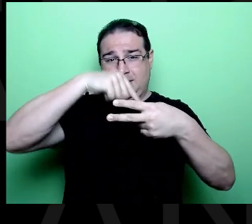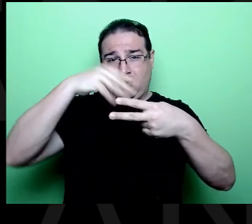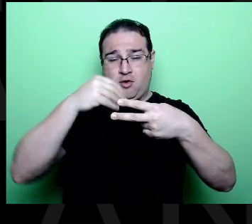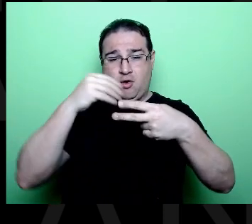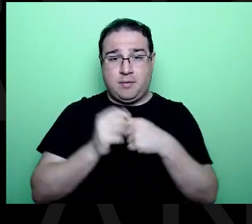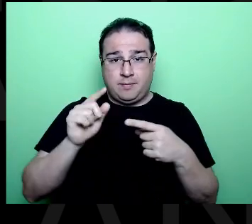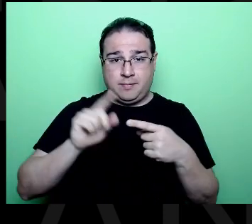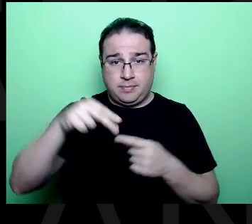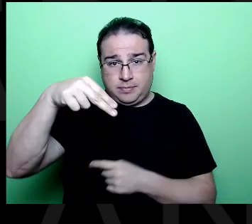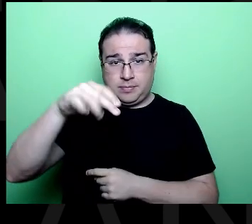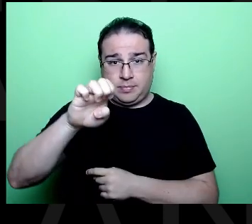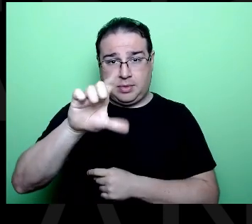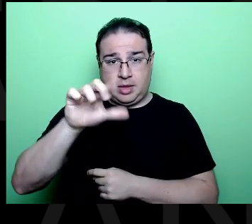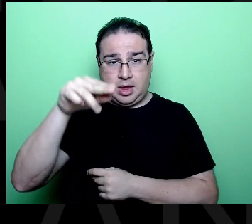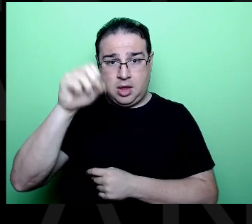não.